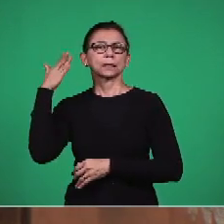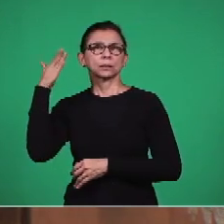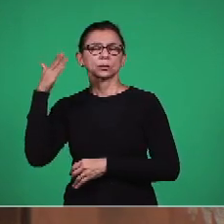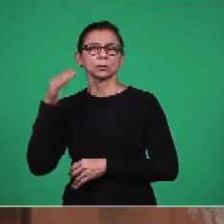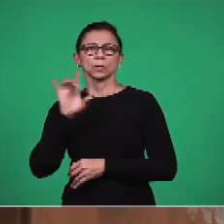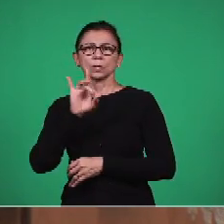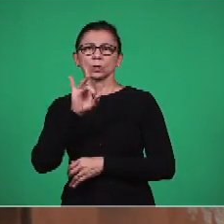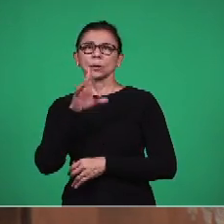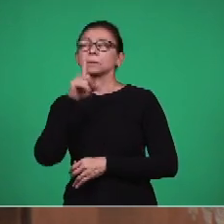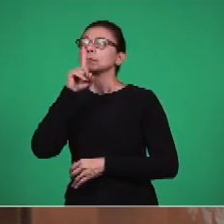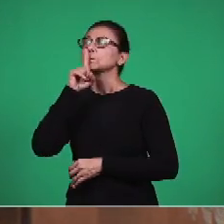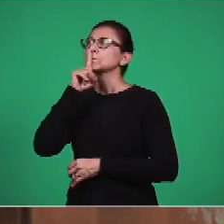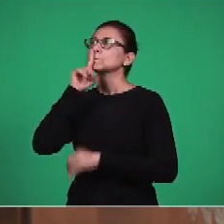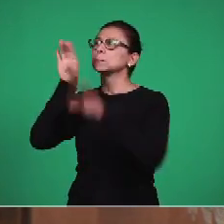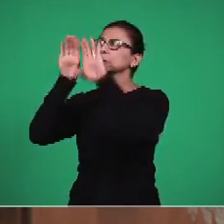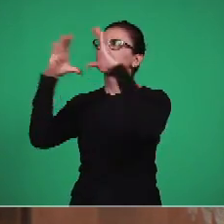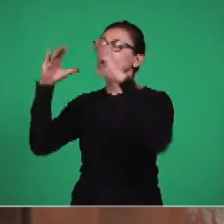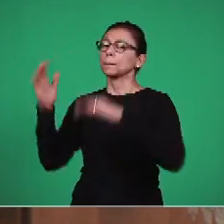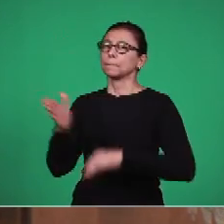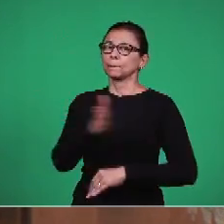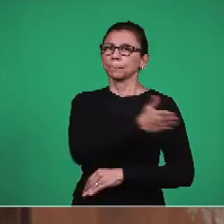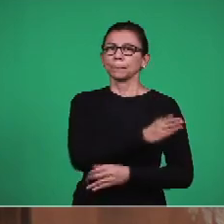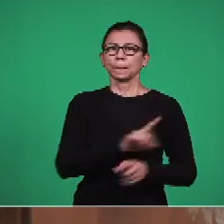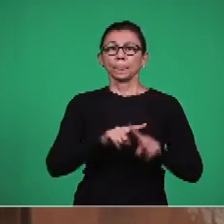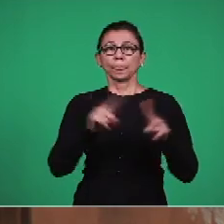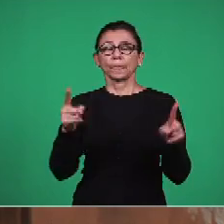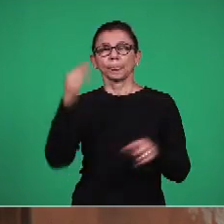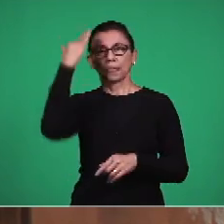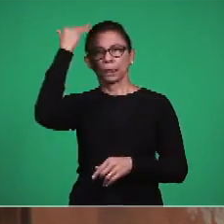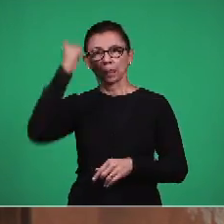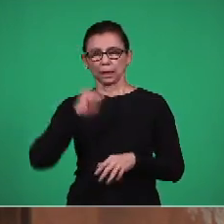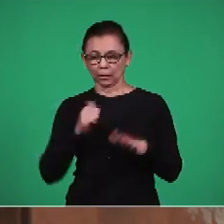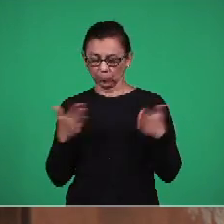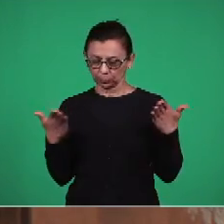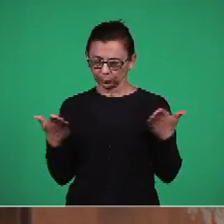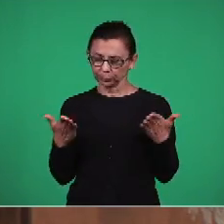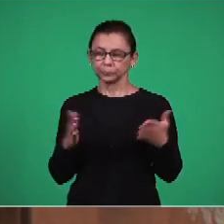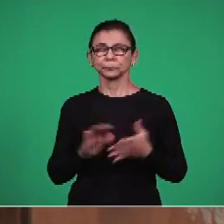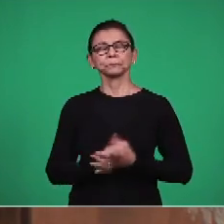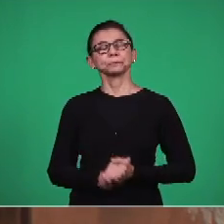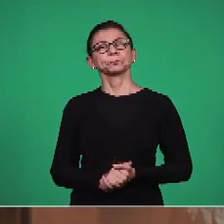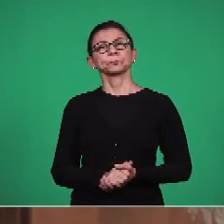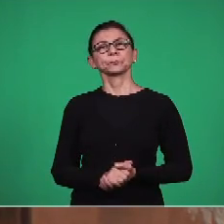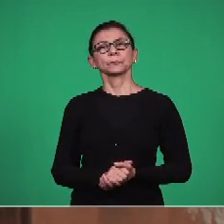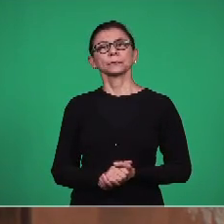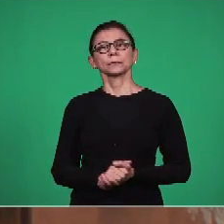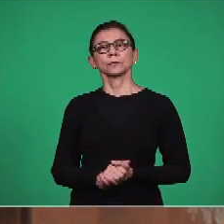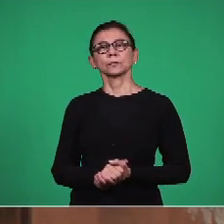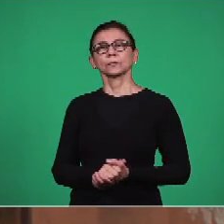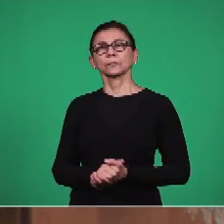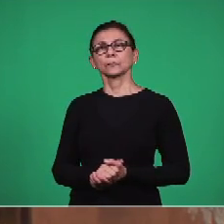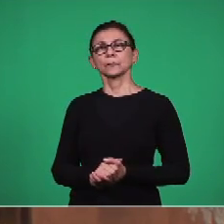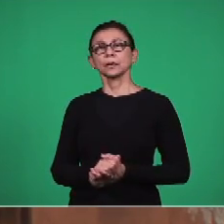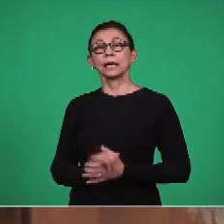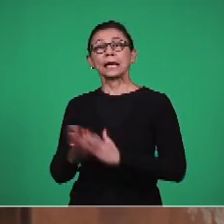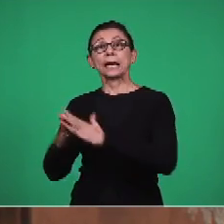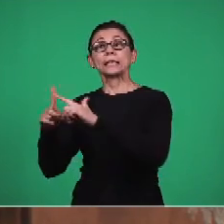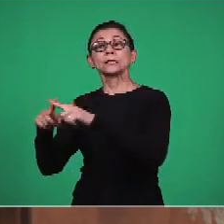é uma mensagem. Mas eu quero saber, agora, como a igreja vai se